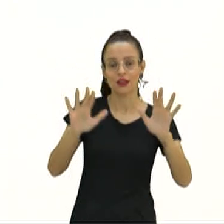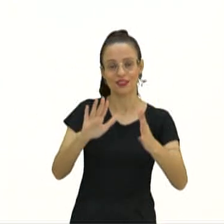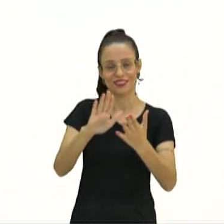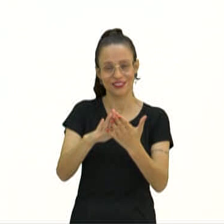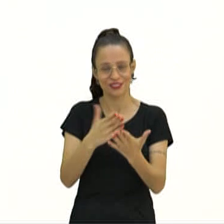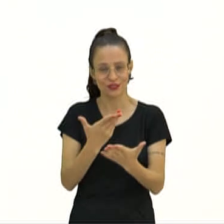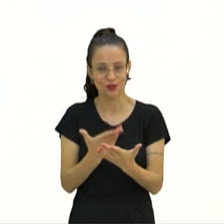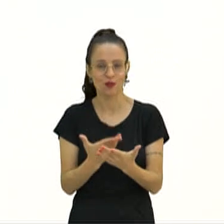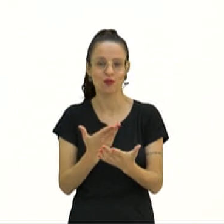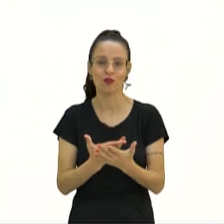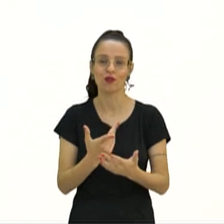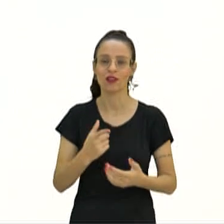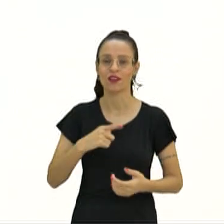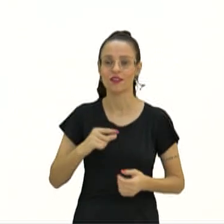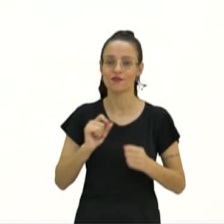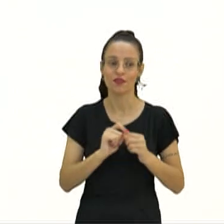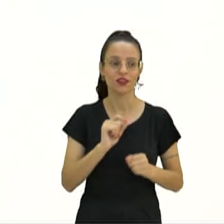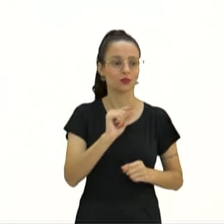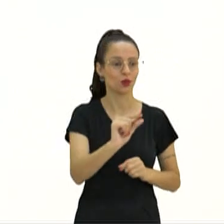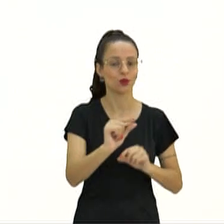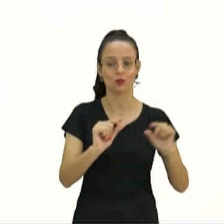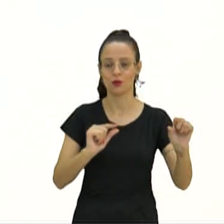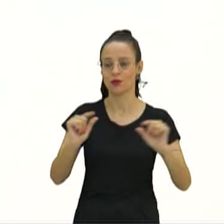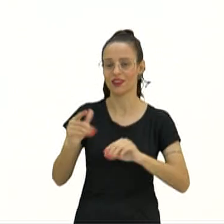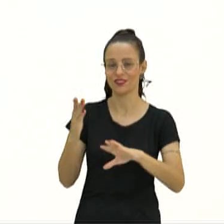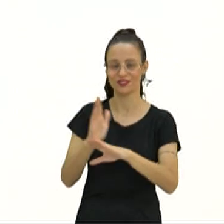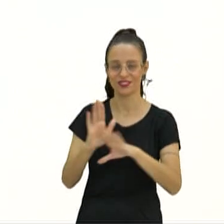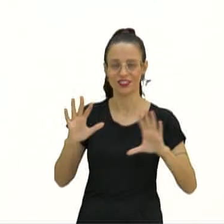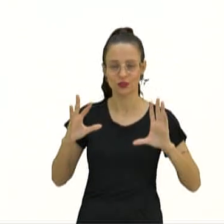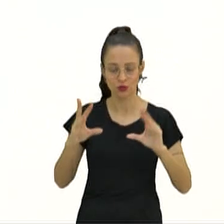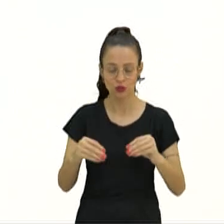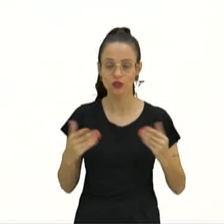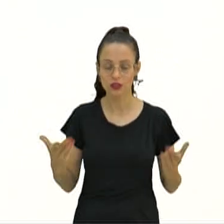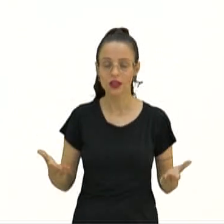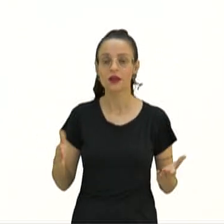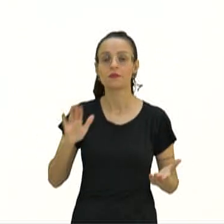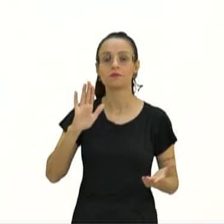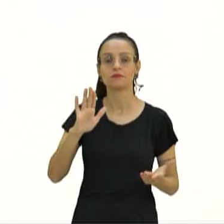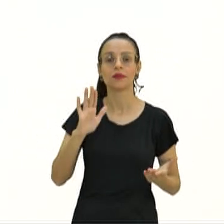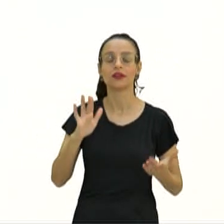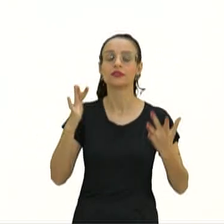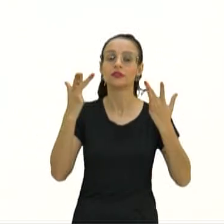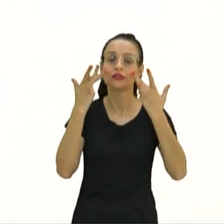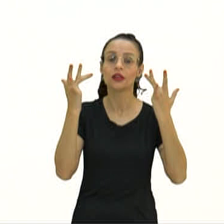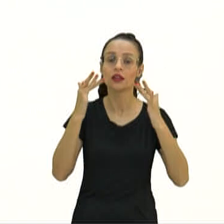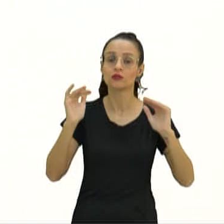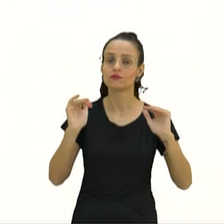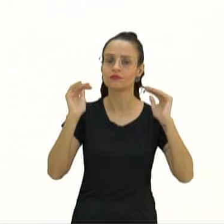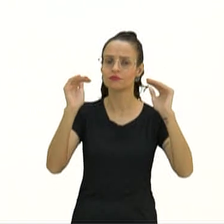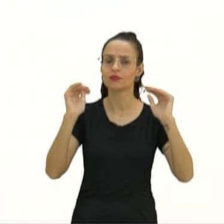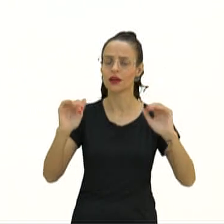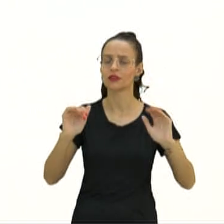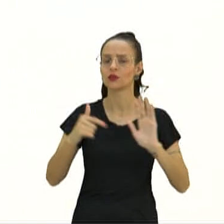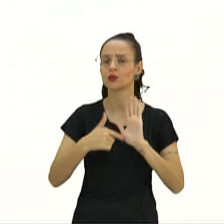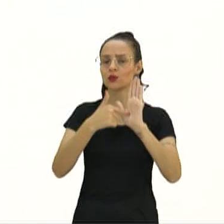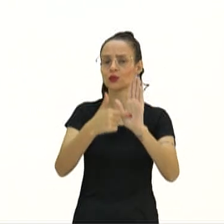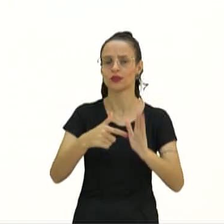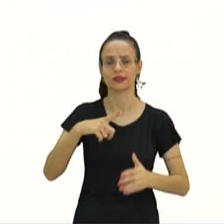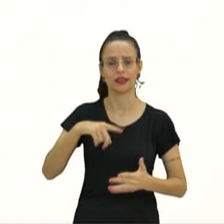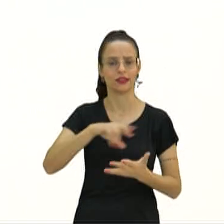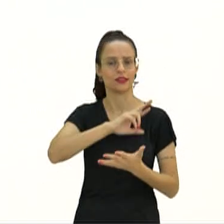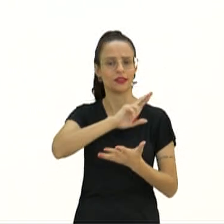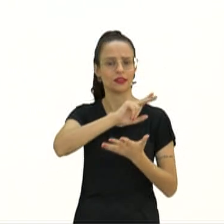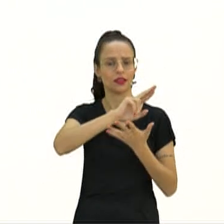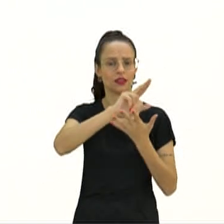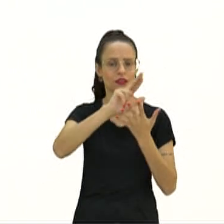escola, né, a gente acaba fazendo um pouquinho de tudo, tem que ajudar em tudo, né? Mas um espetáculo teatral é composto de várias coisas